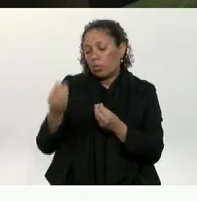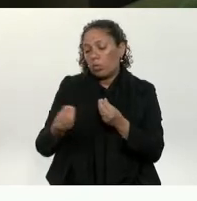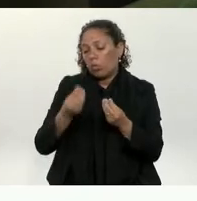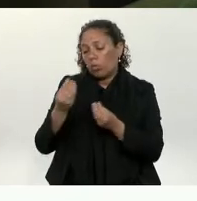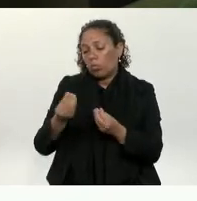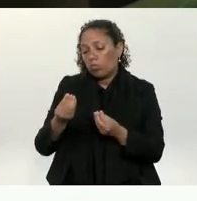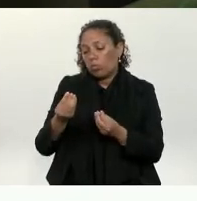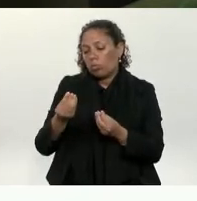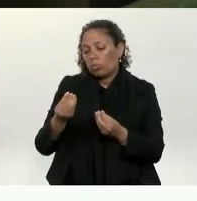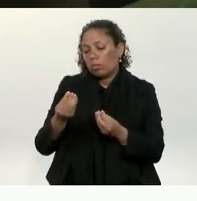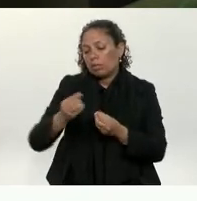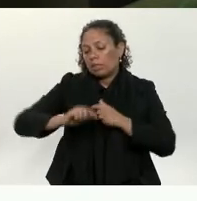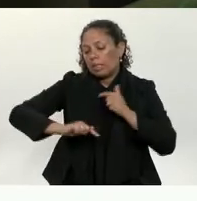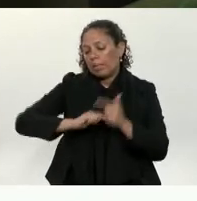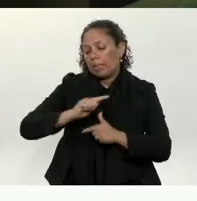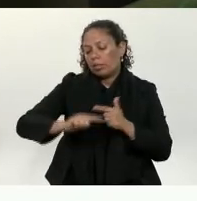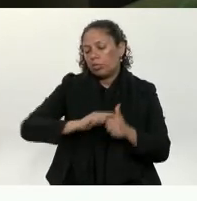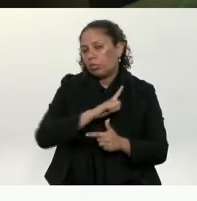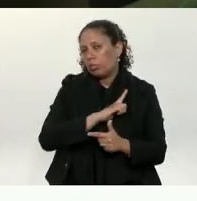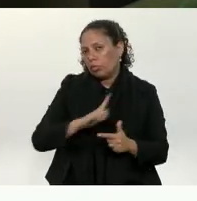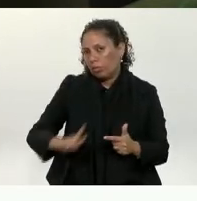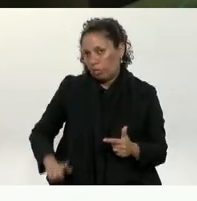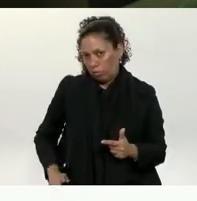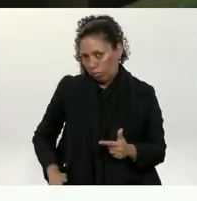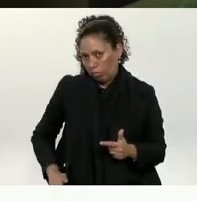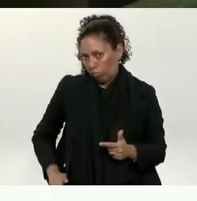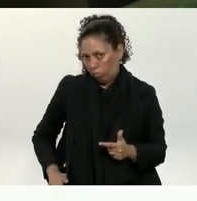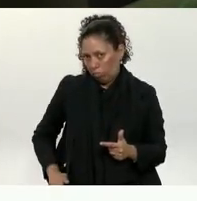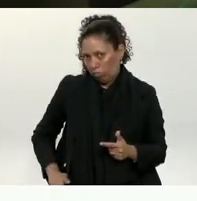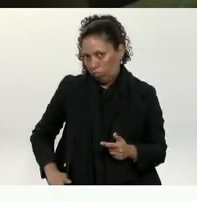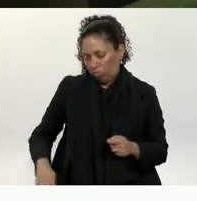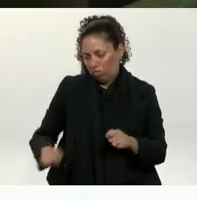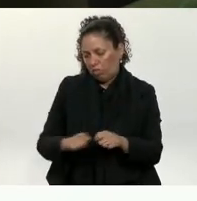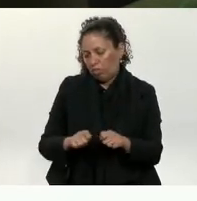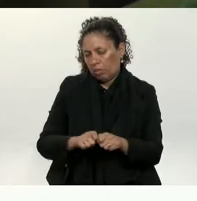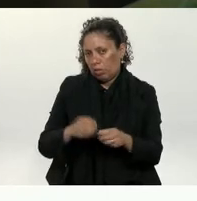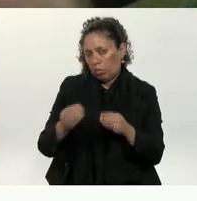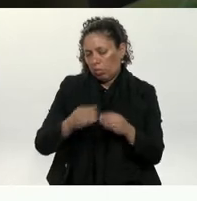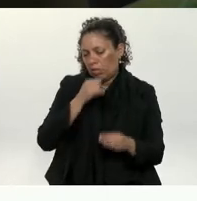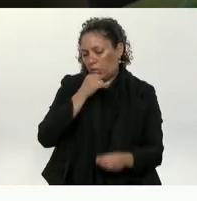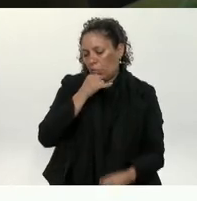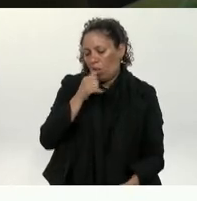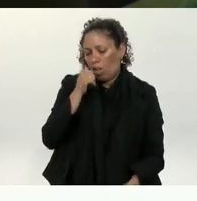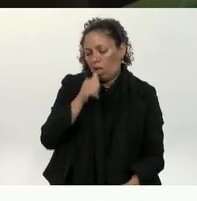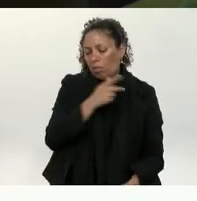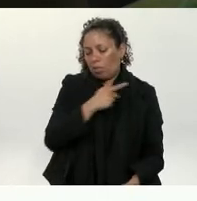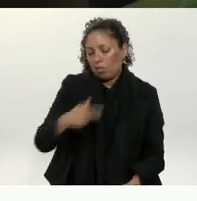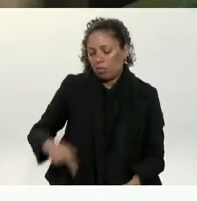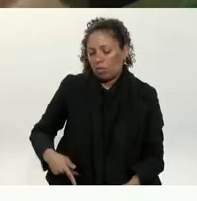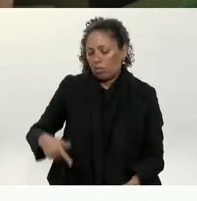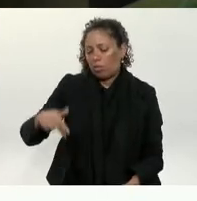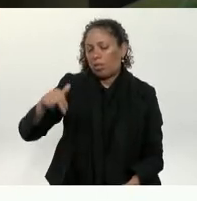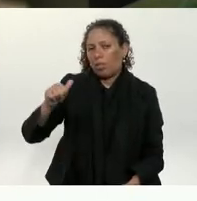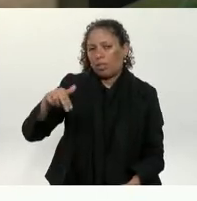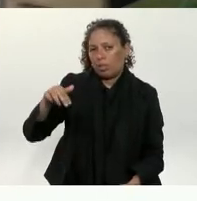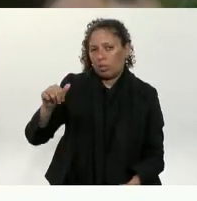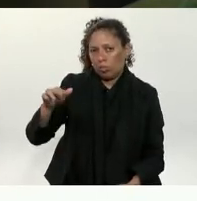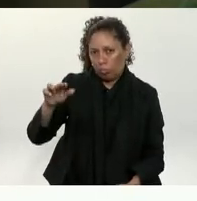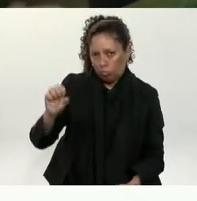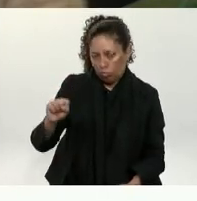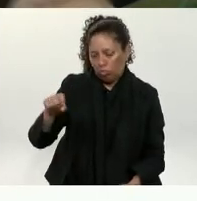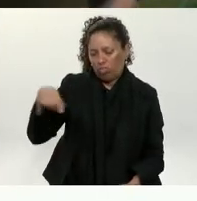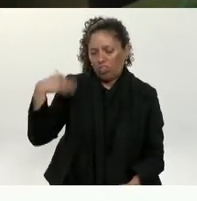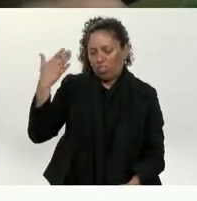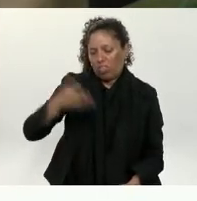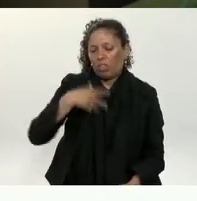atuar, porque a presidente da Natuj, aqui, quando indagada, sobre a questão do